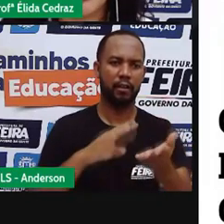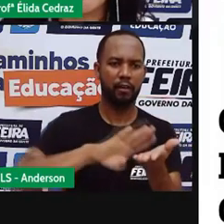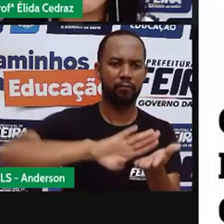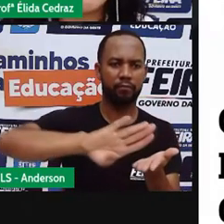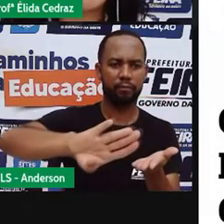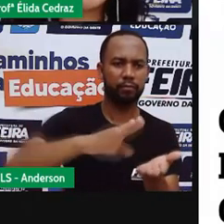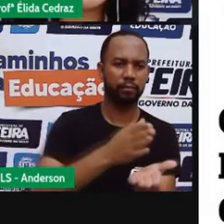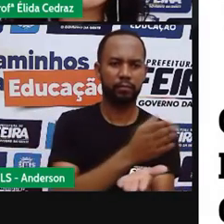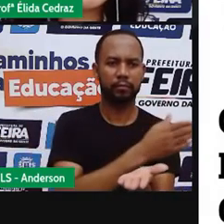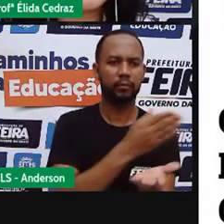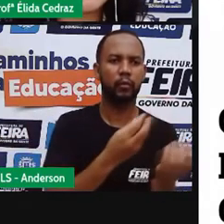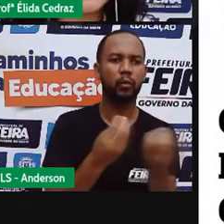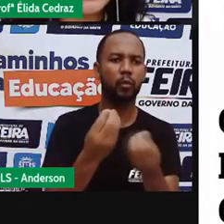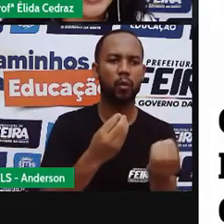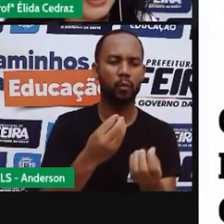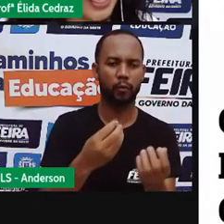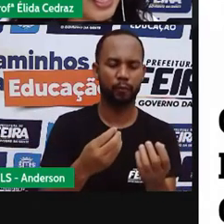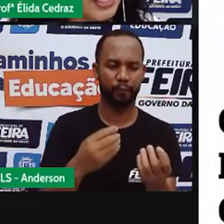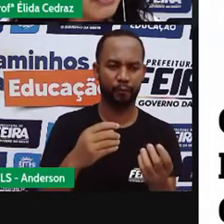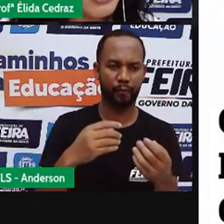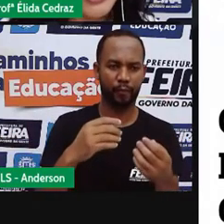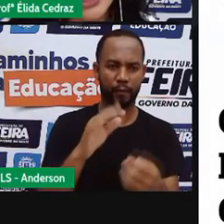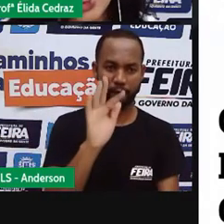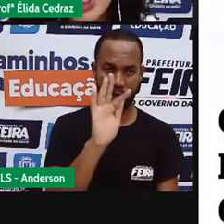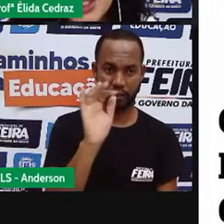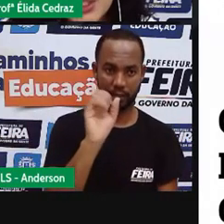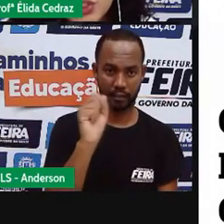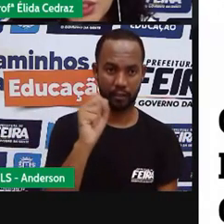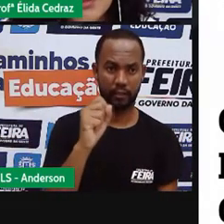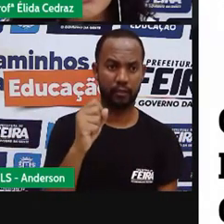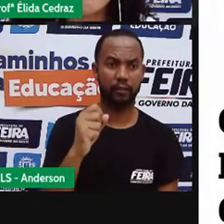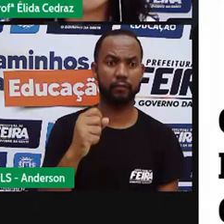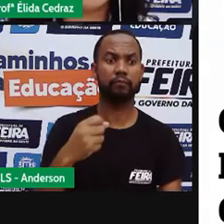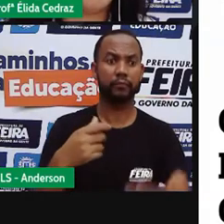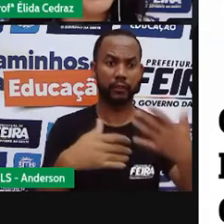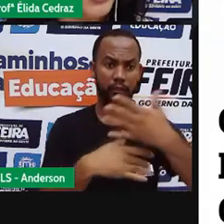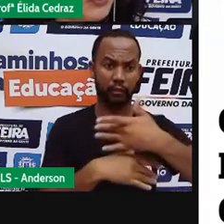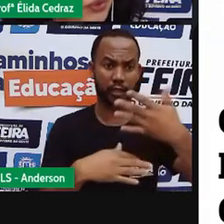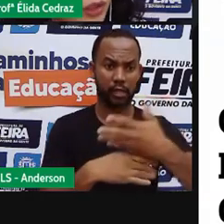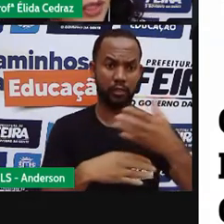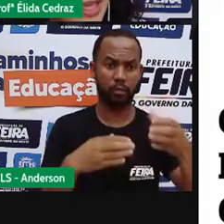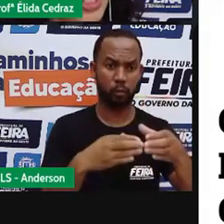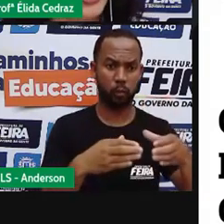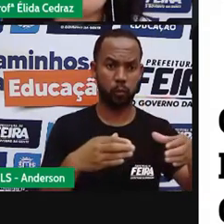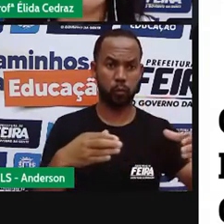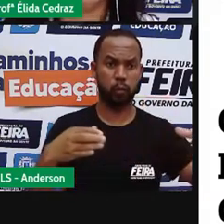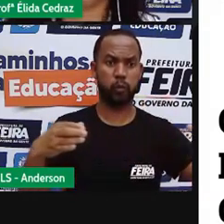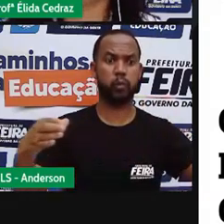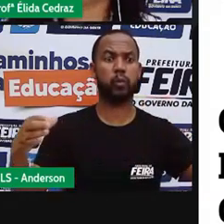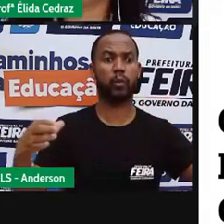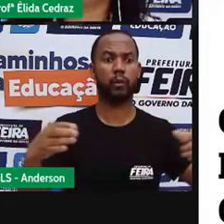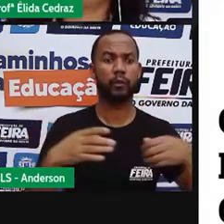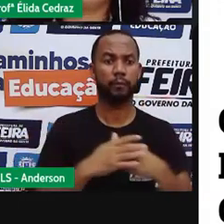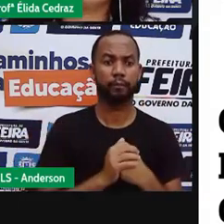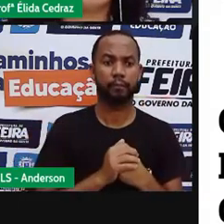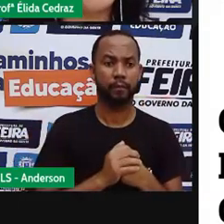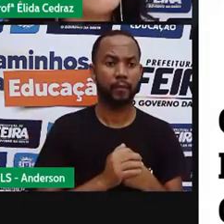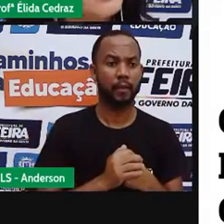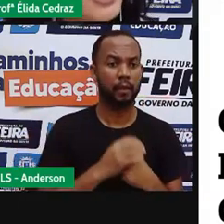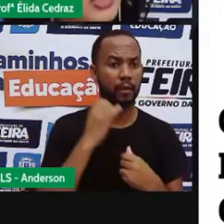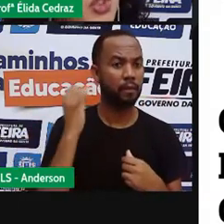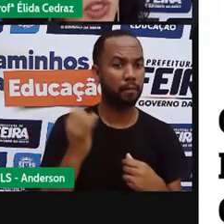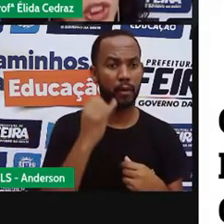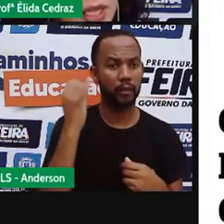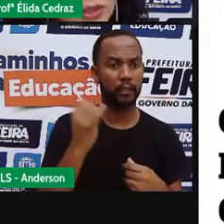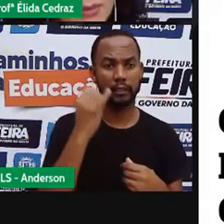distritos. Feira de Santana, ela é uma cidade grande, que fica no Nordeste. É uma das